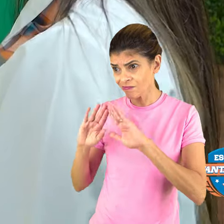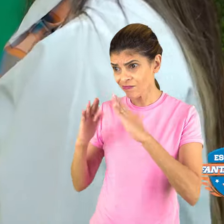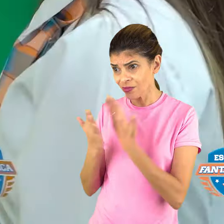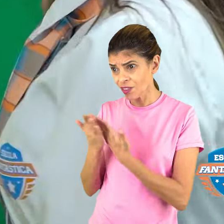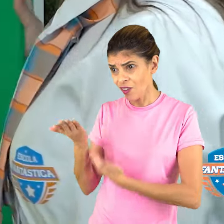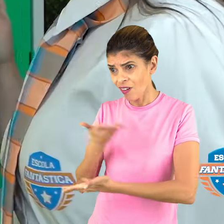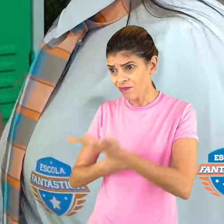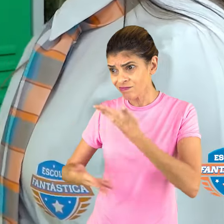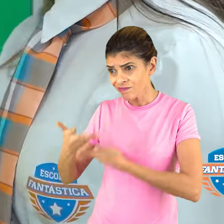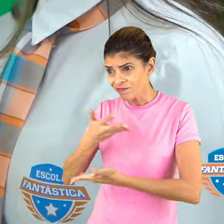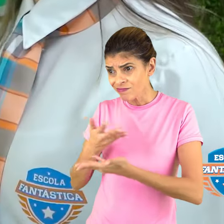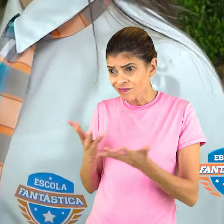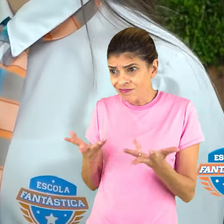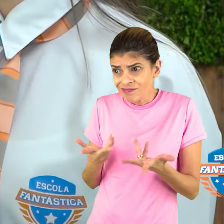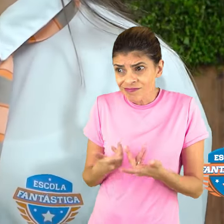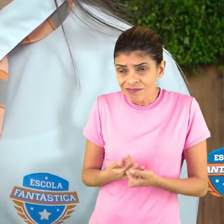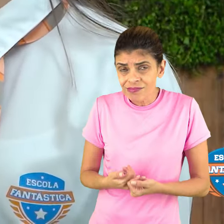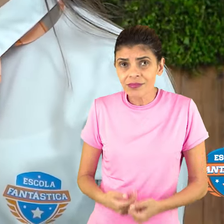Fantástica?